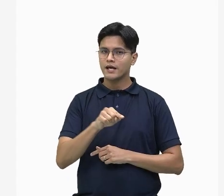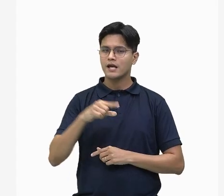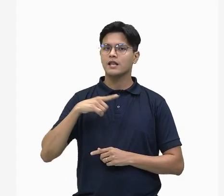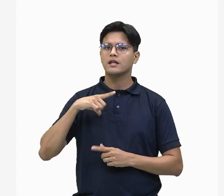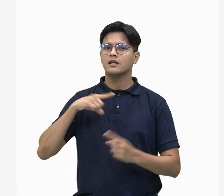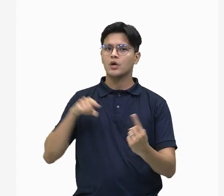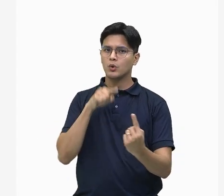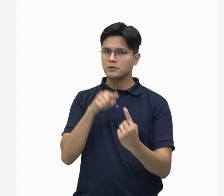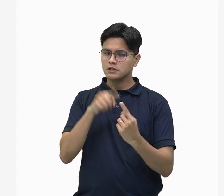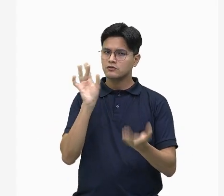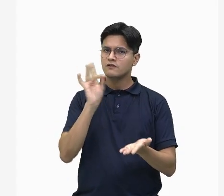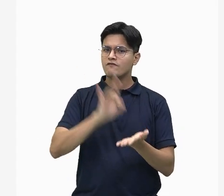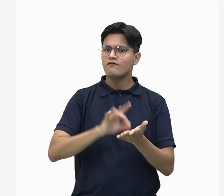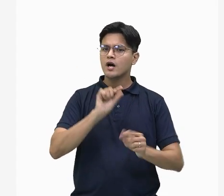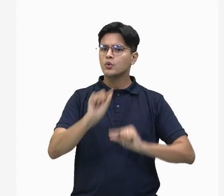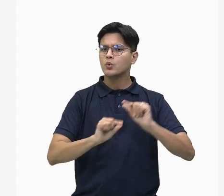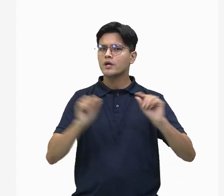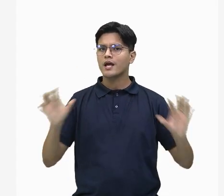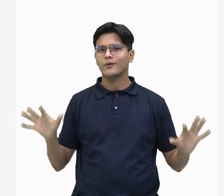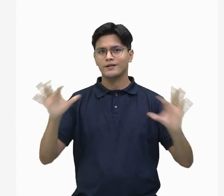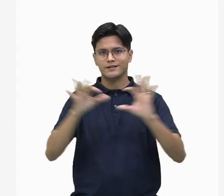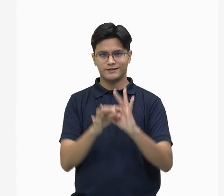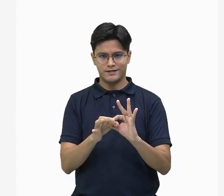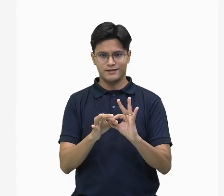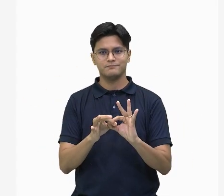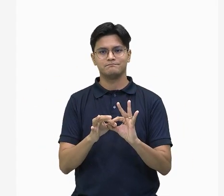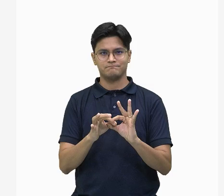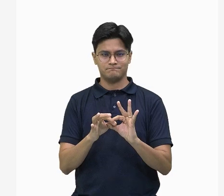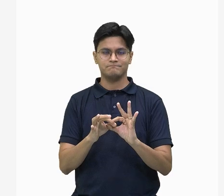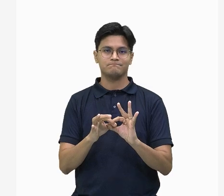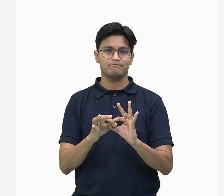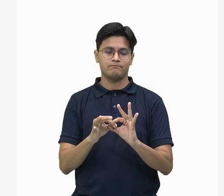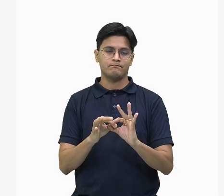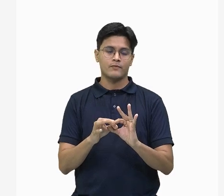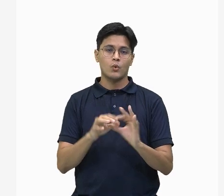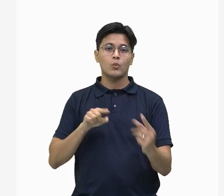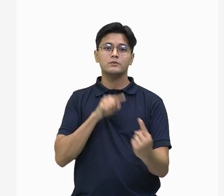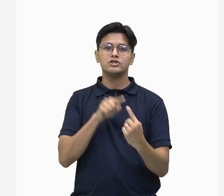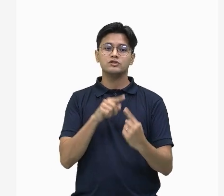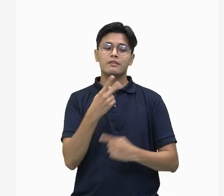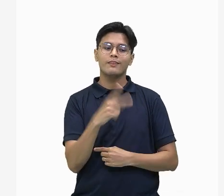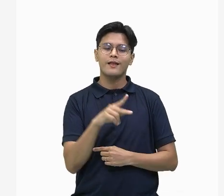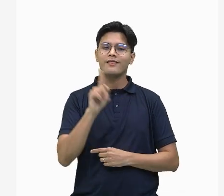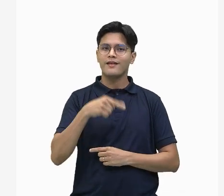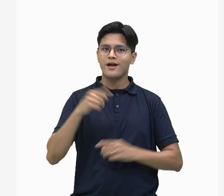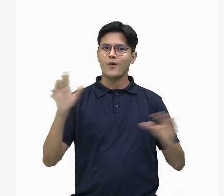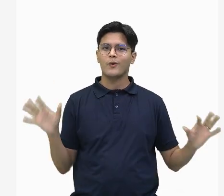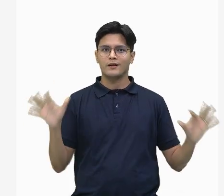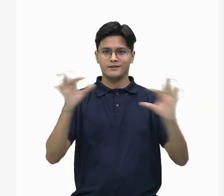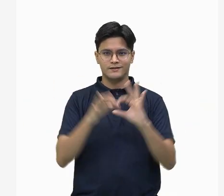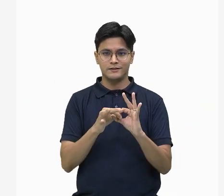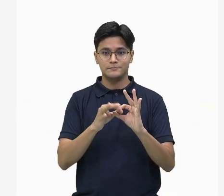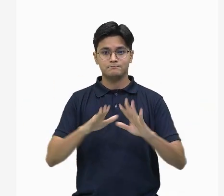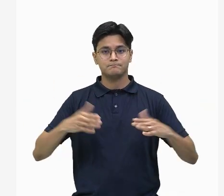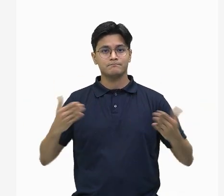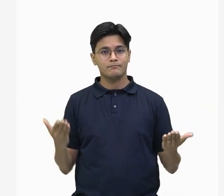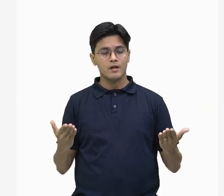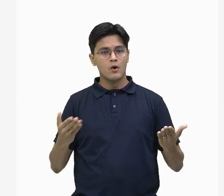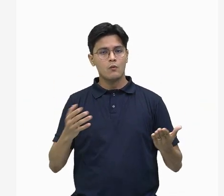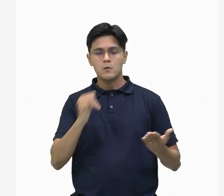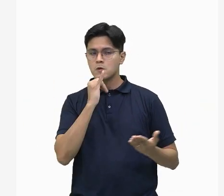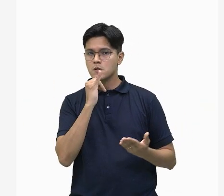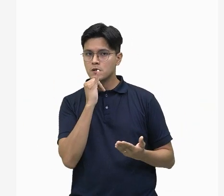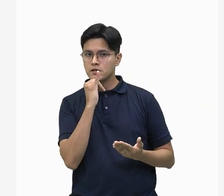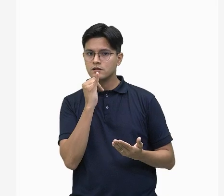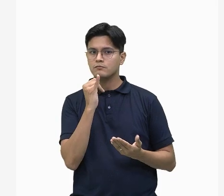palavras conectivas. Elas servem, então, para conectar. A função delas é conectar. Então, nós estamos falando aí de